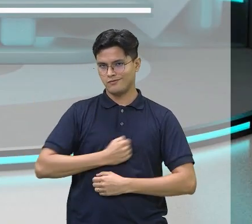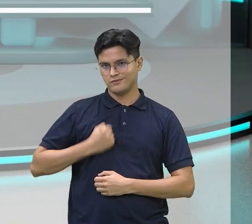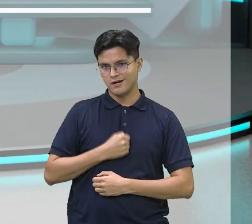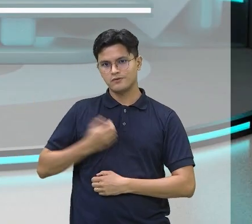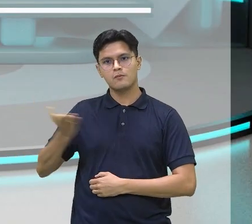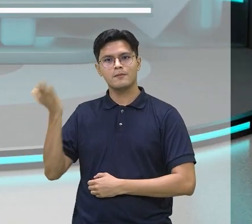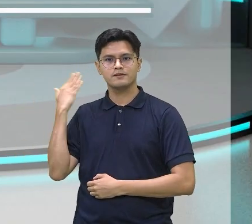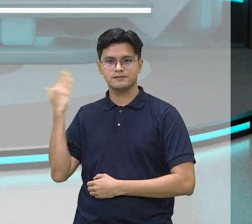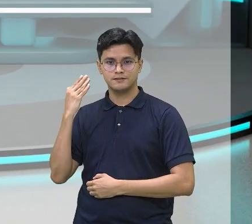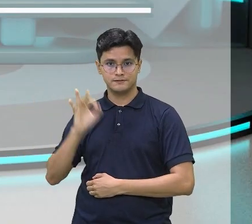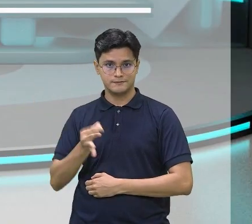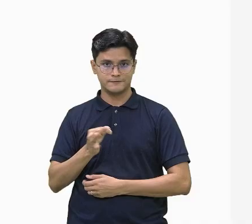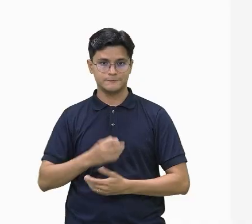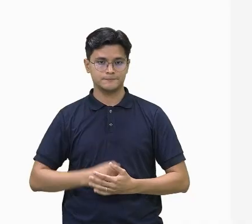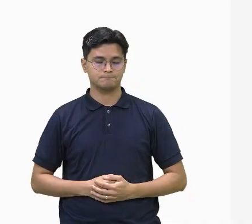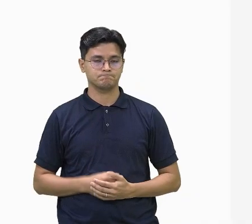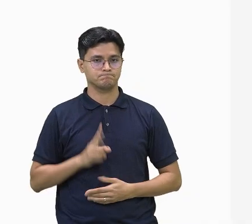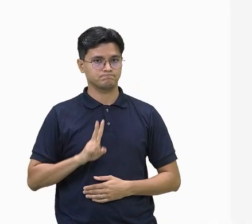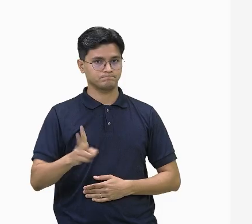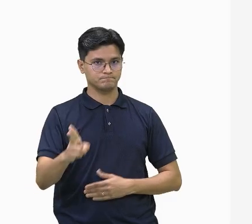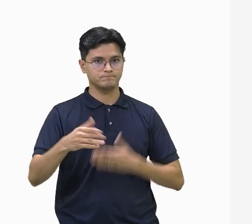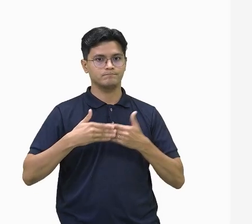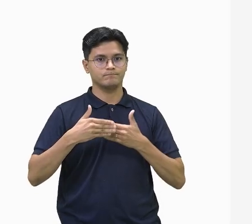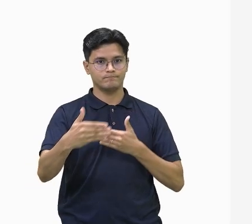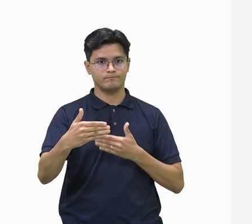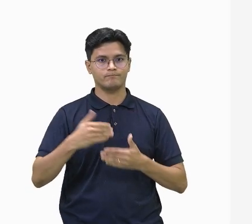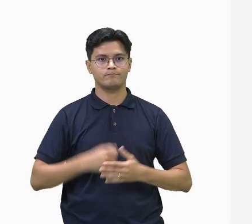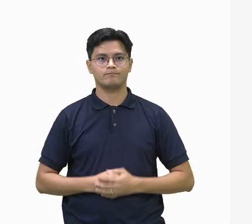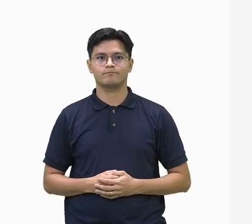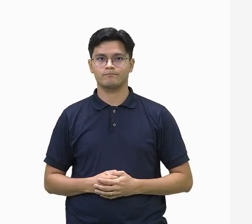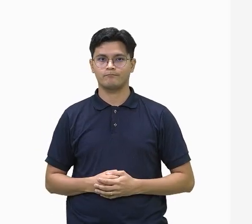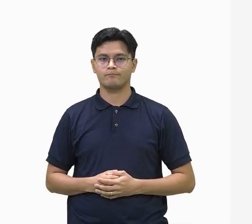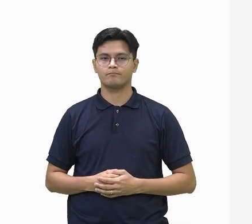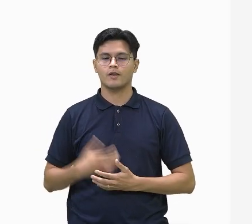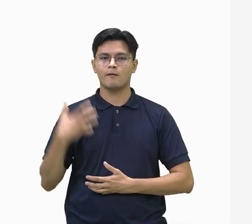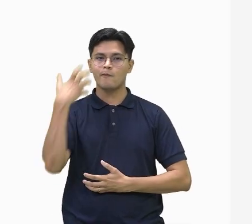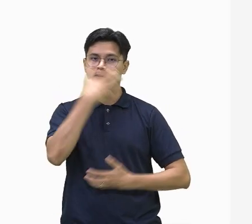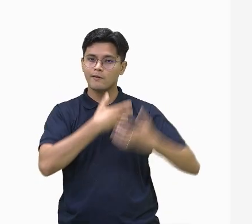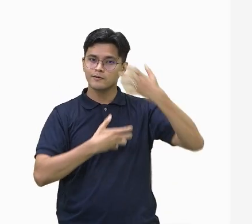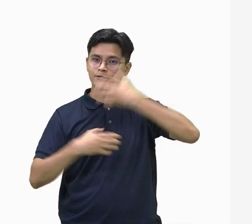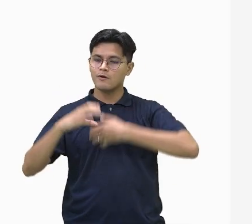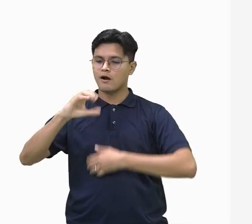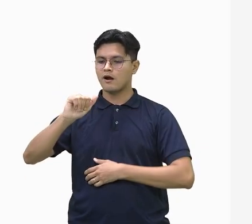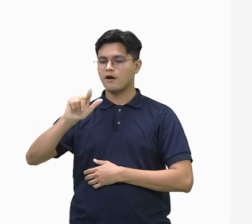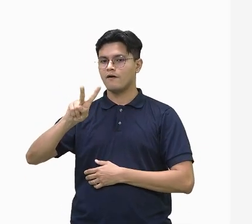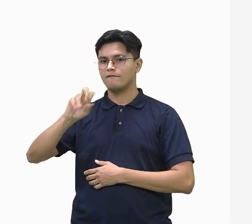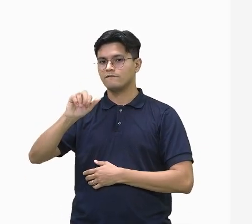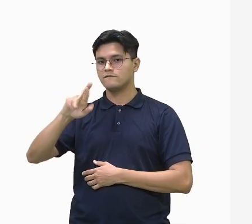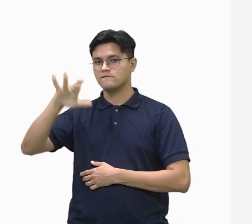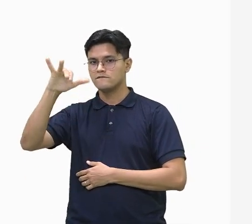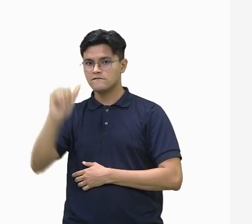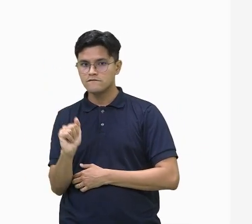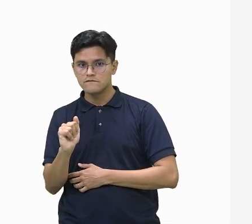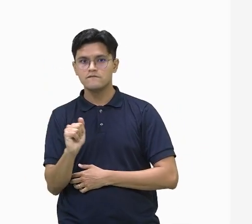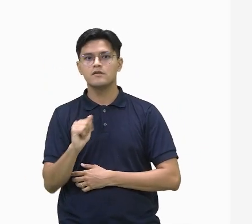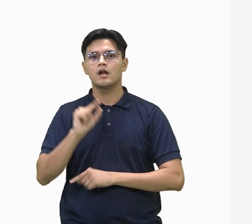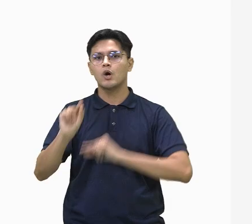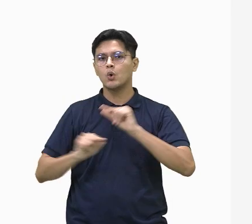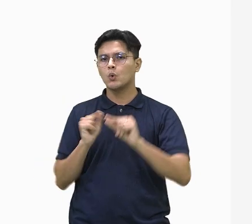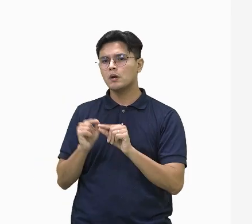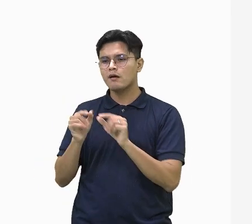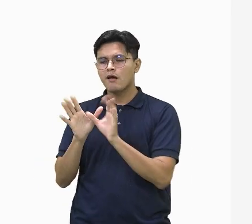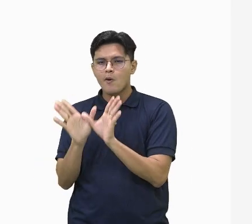tá? Muito bem, vamos lá continuar. Cântico do Calvário. Eras na vida a pomba predileta